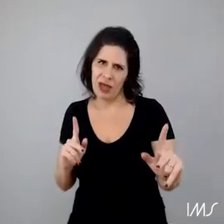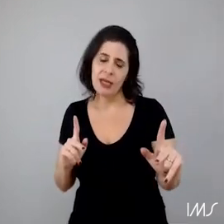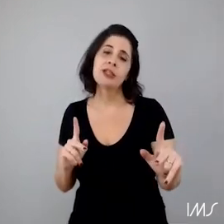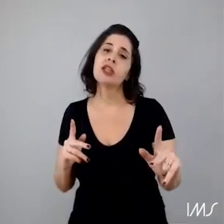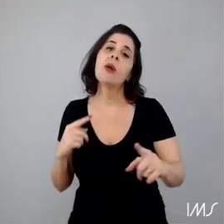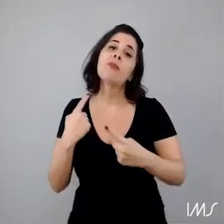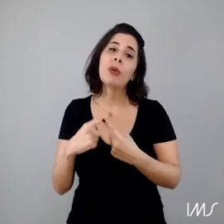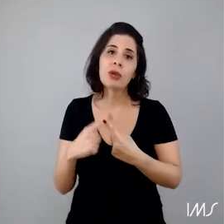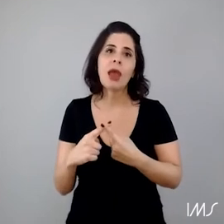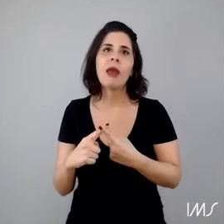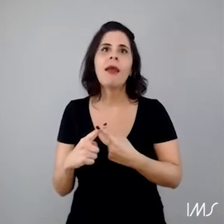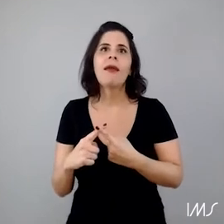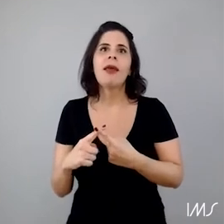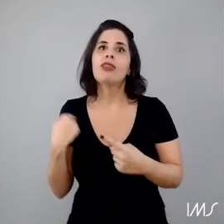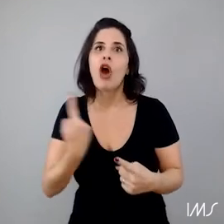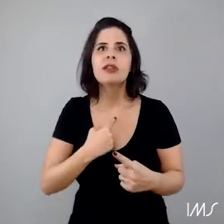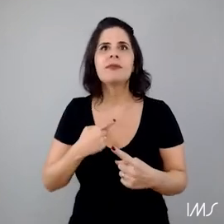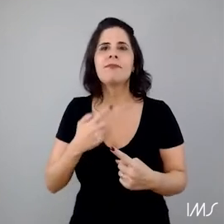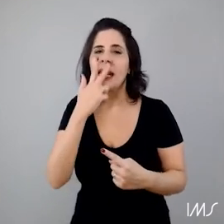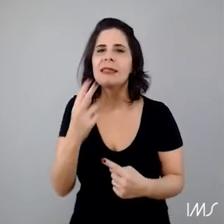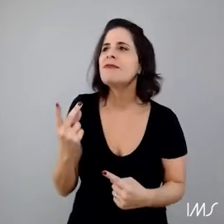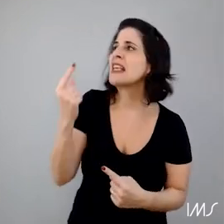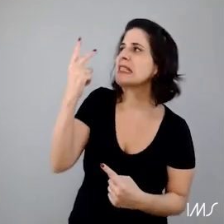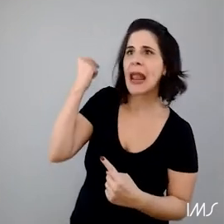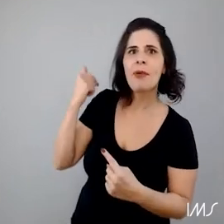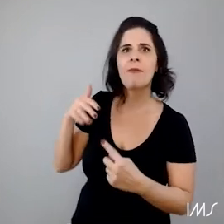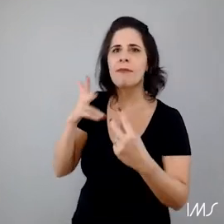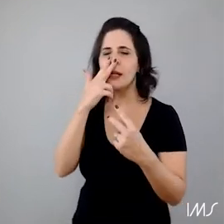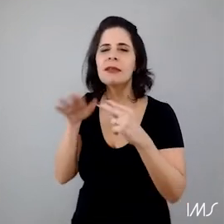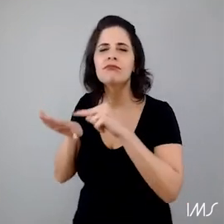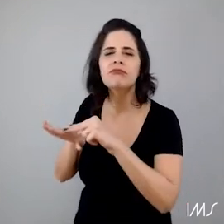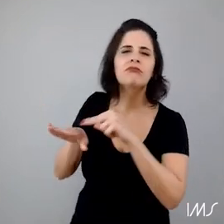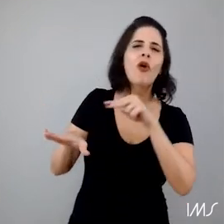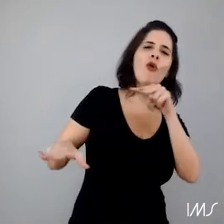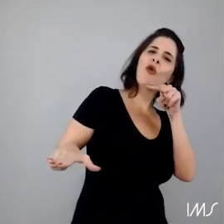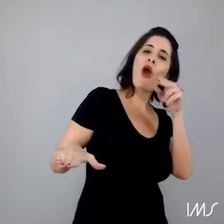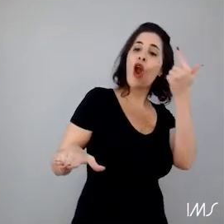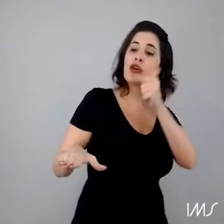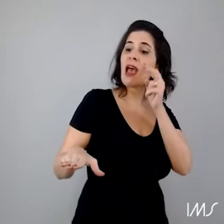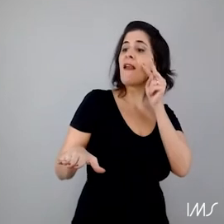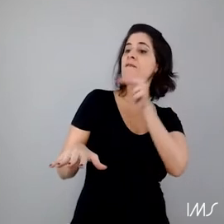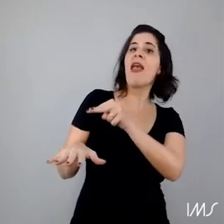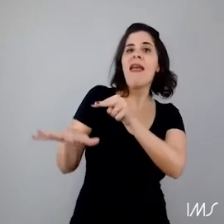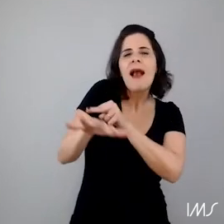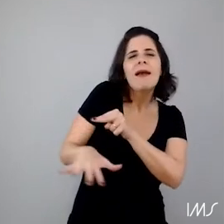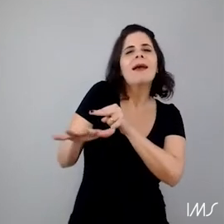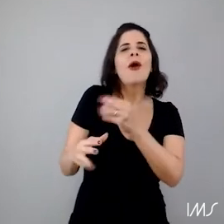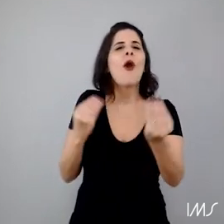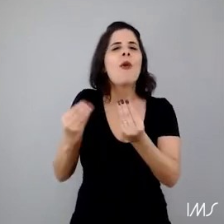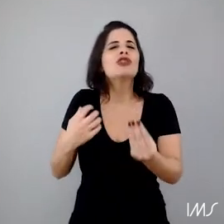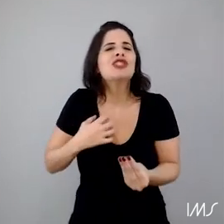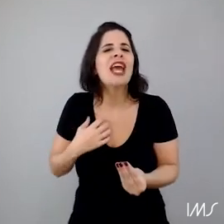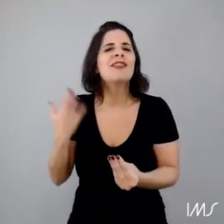distanciamento suficiente para apreciarmos esse fenômeno que se inseria definitivamente na vida cultural,